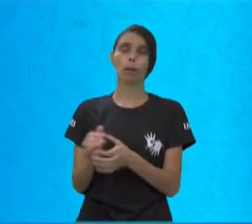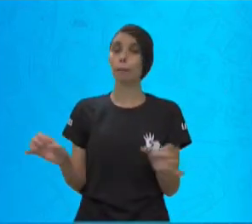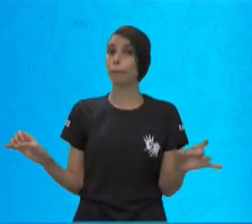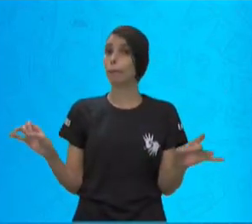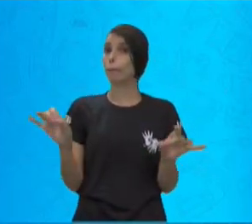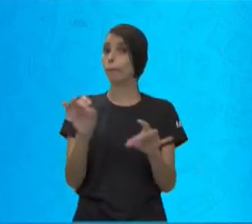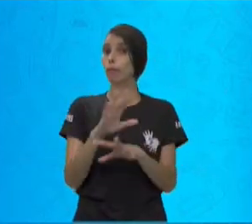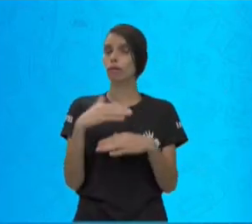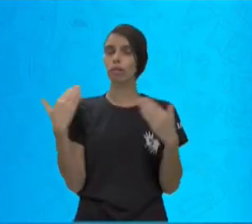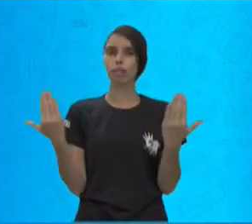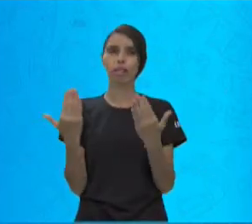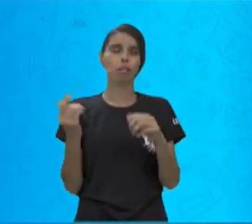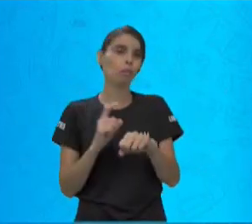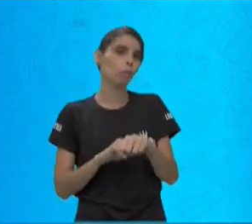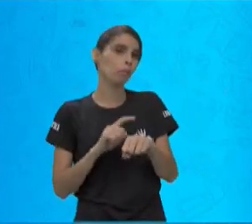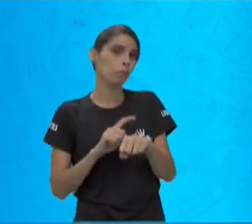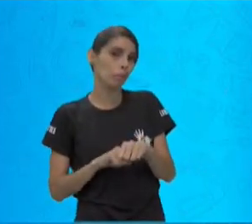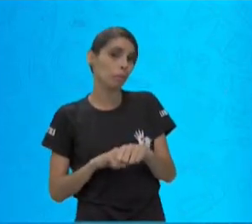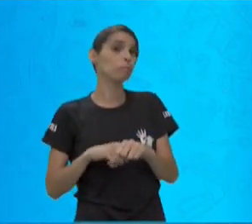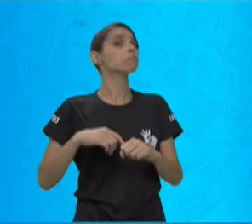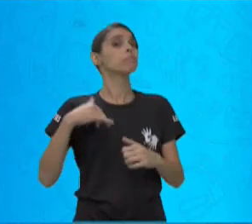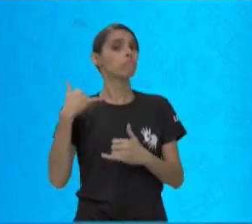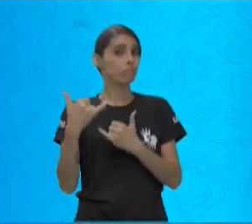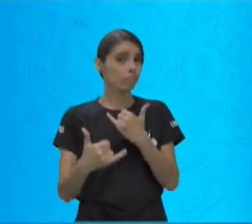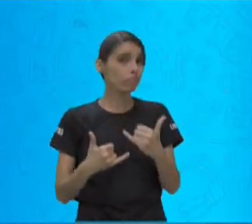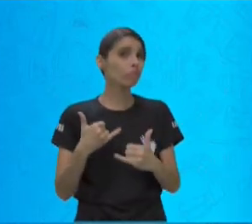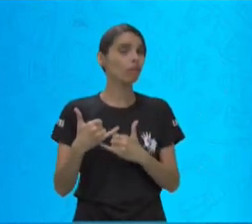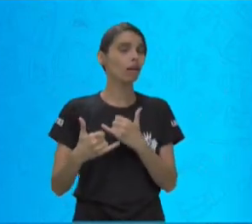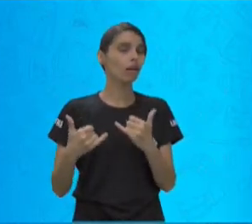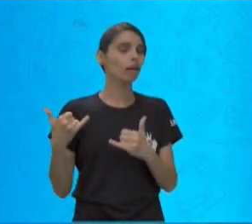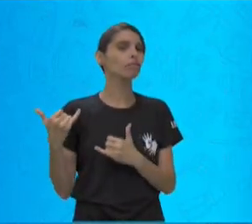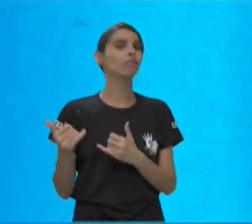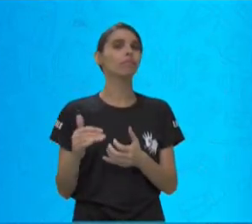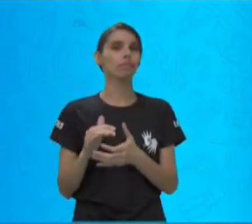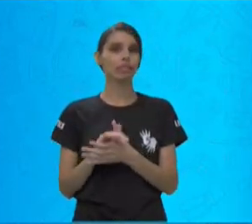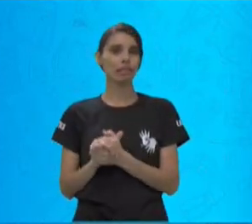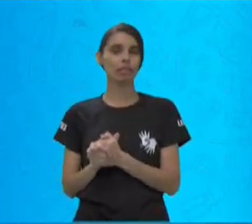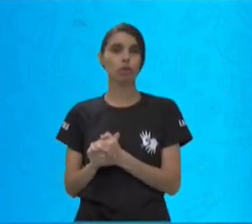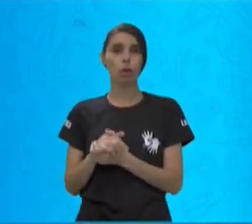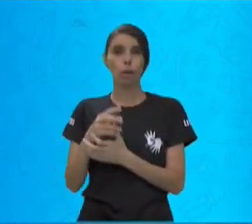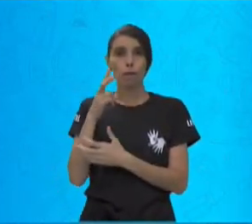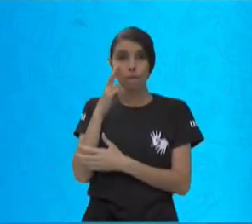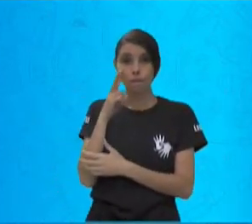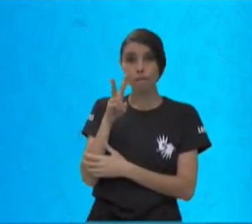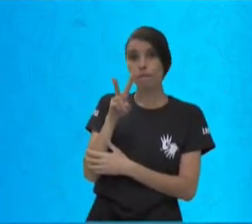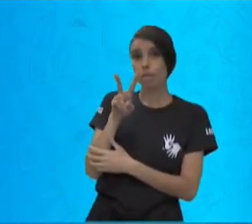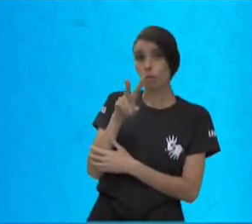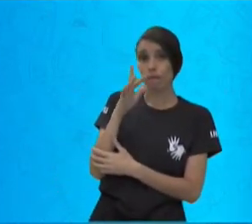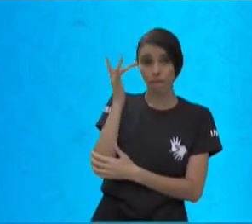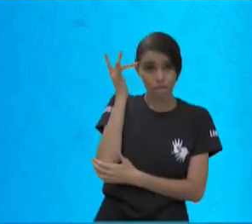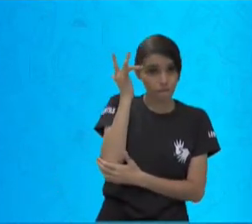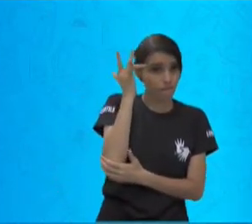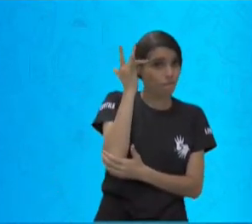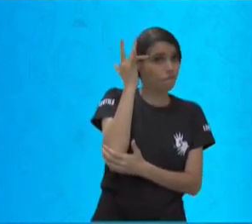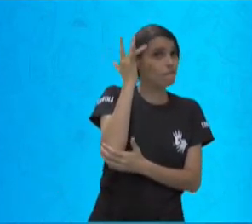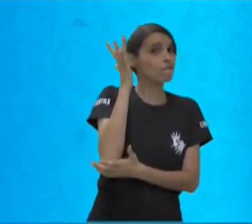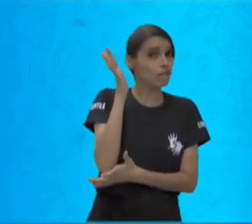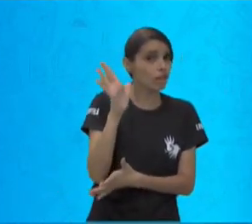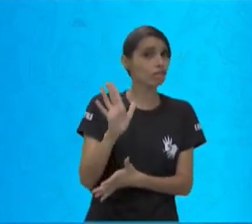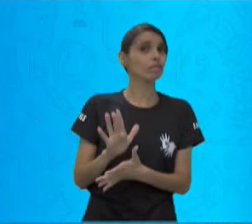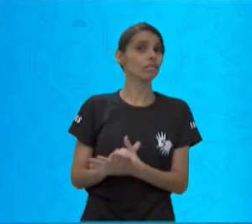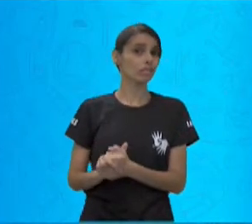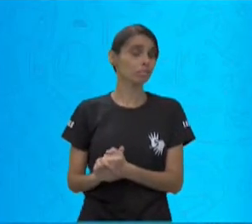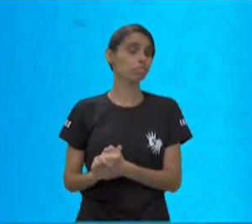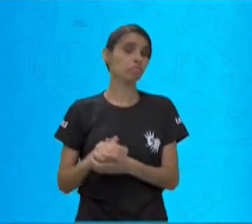vamos dar uma xatada aqui no fundo e esse foi o resultado essa é a nossa peteca com